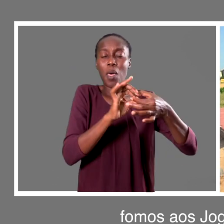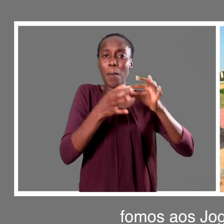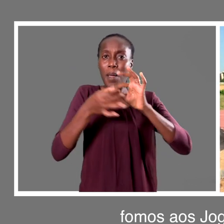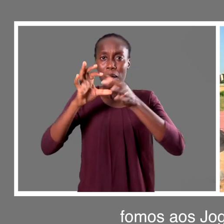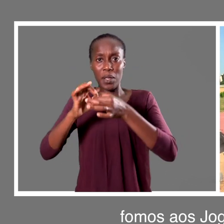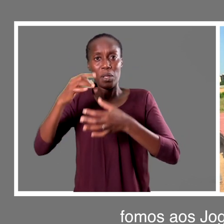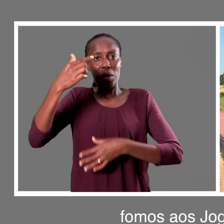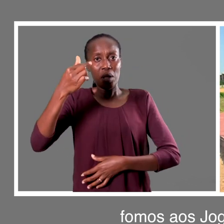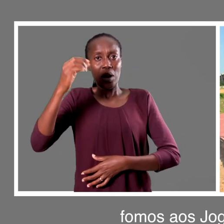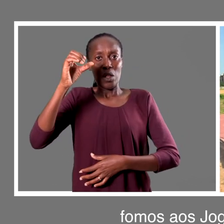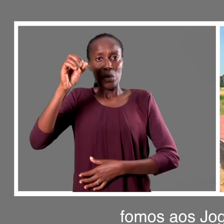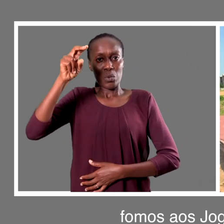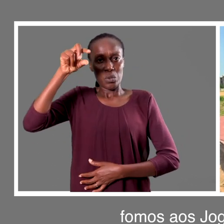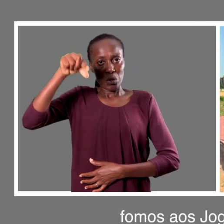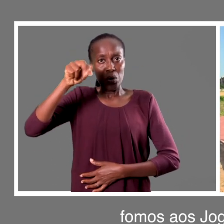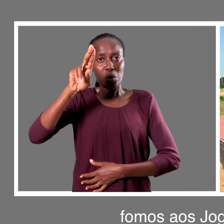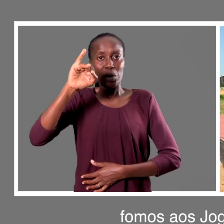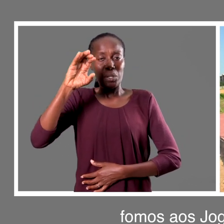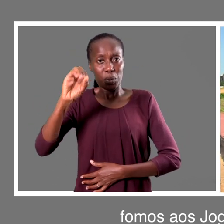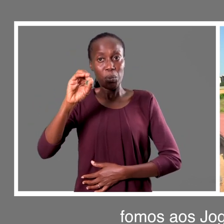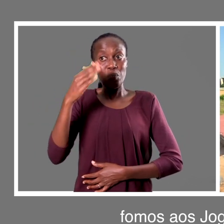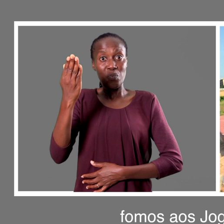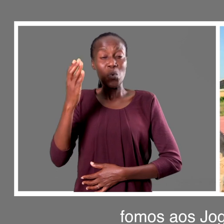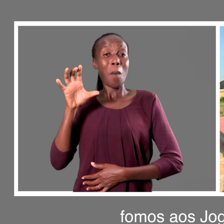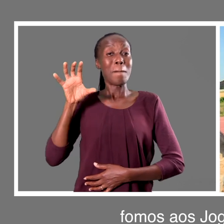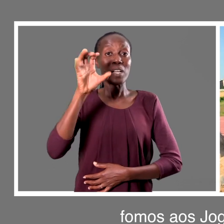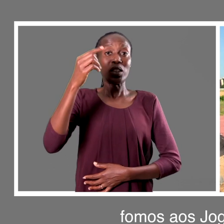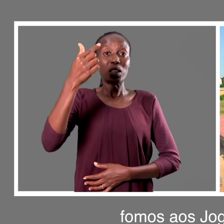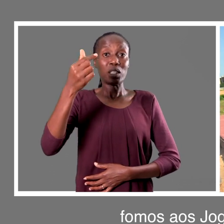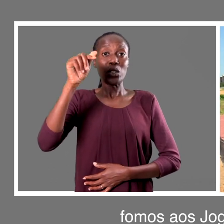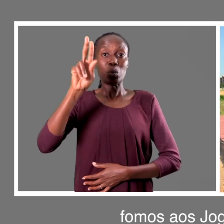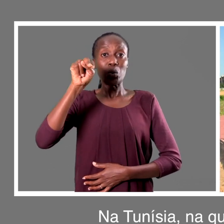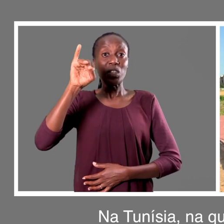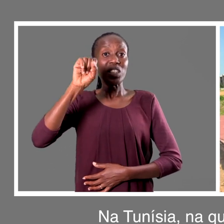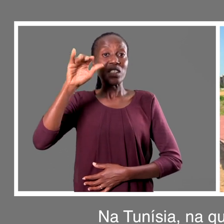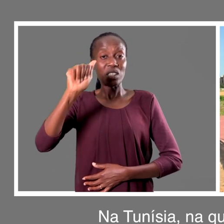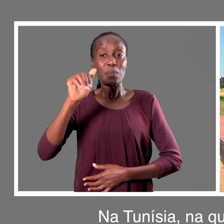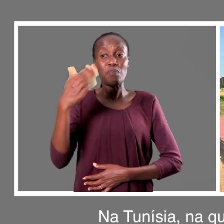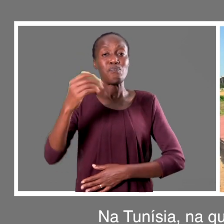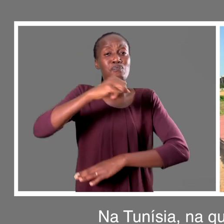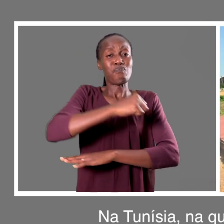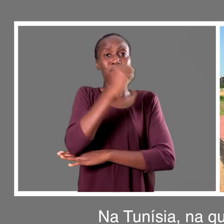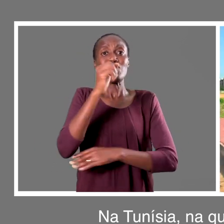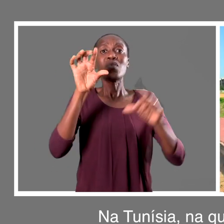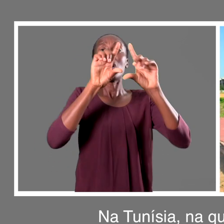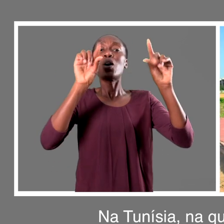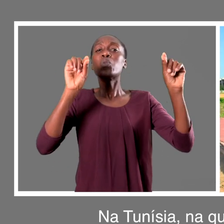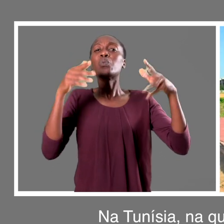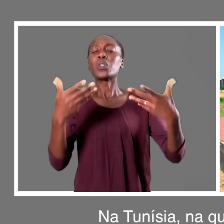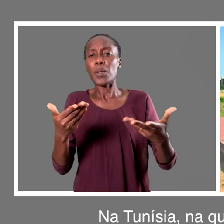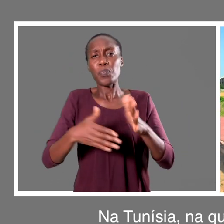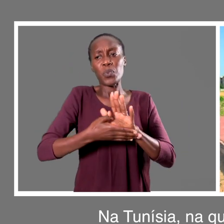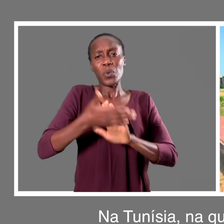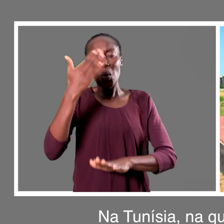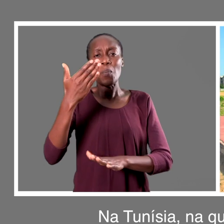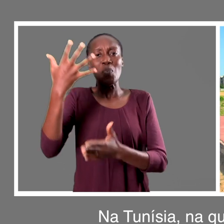das qualificações para os Jogos Paralímpicos de Tóquio, na Tunísia. E na Tunísia era a